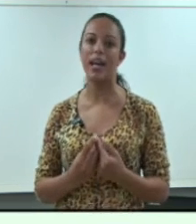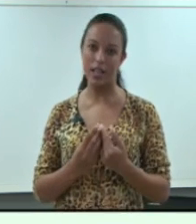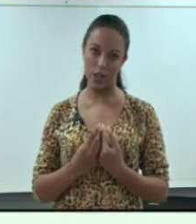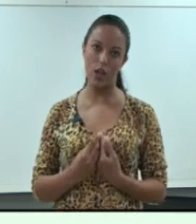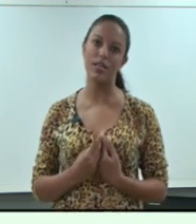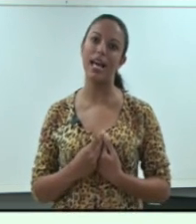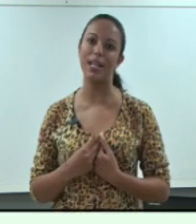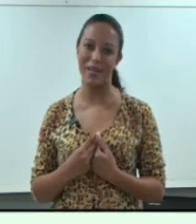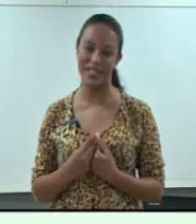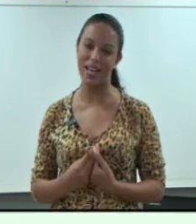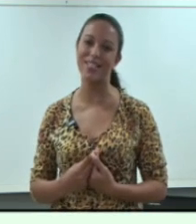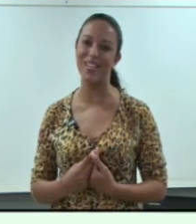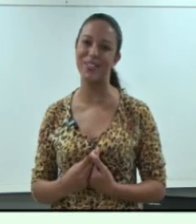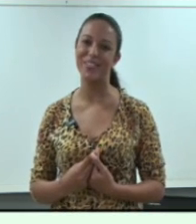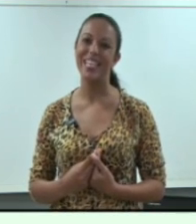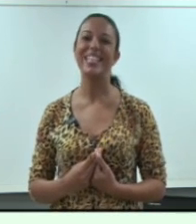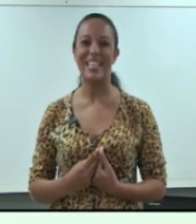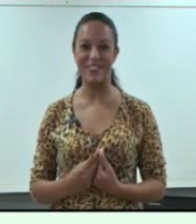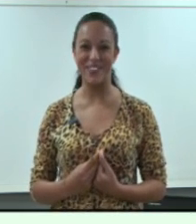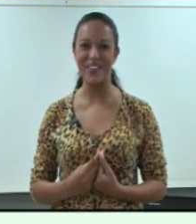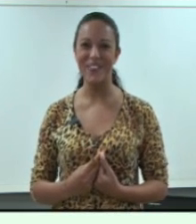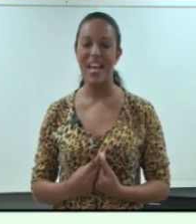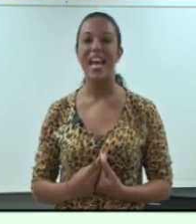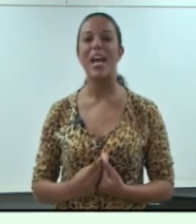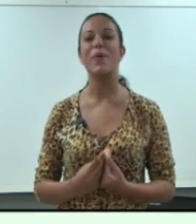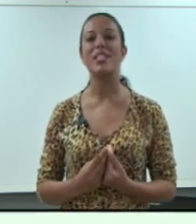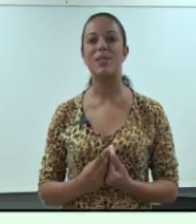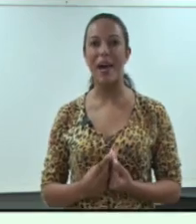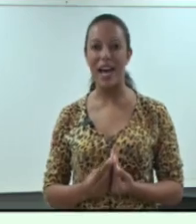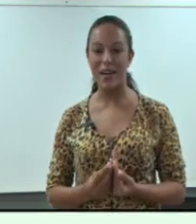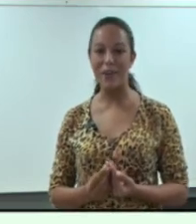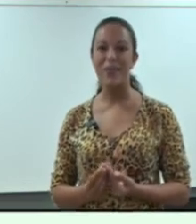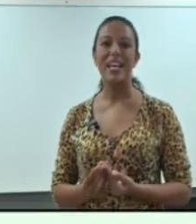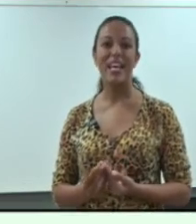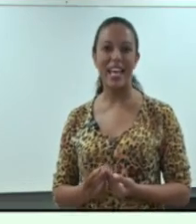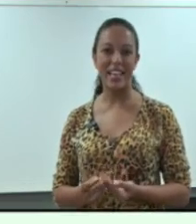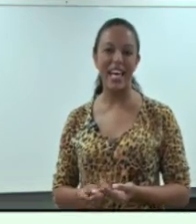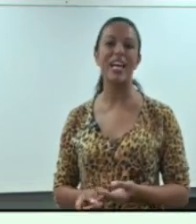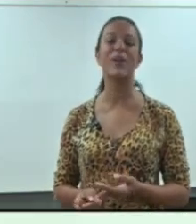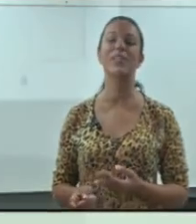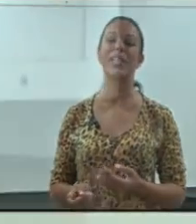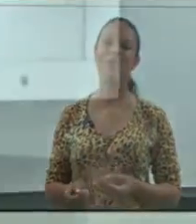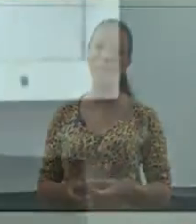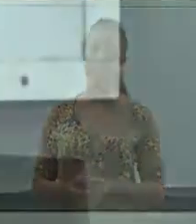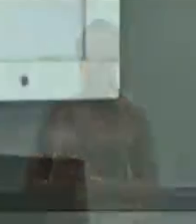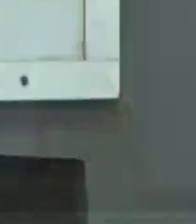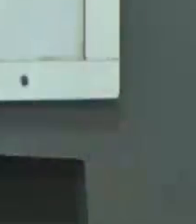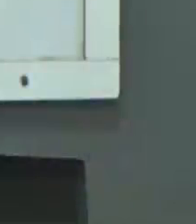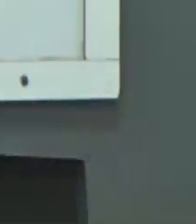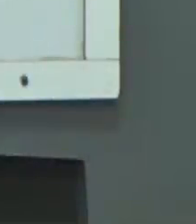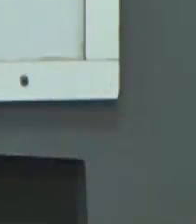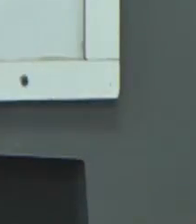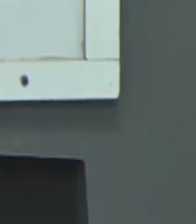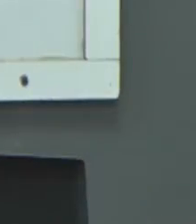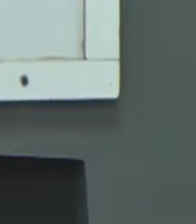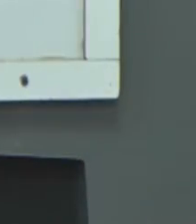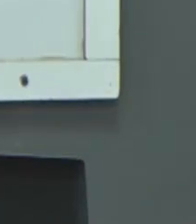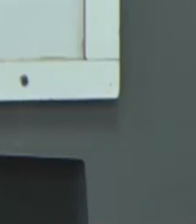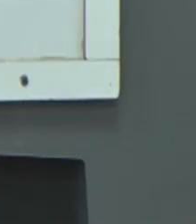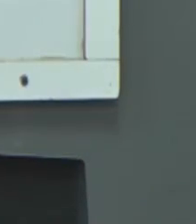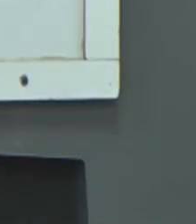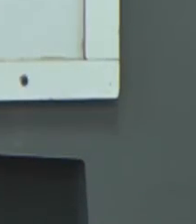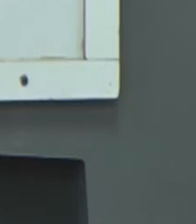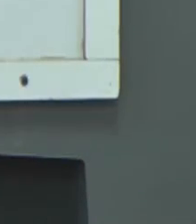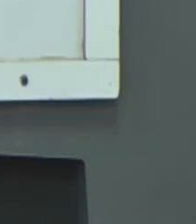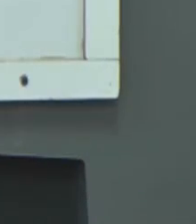prejudica nossa alimentação Tá bom eu espero que tenha contribuído para